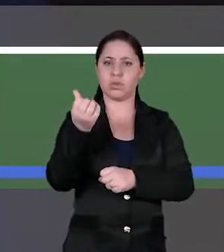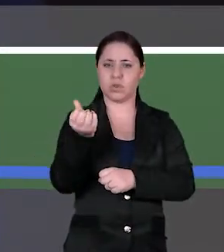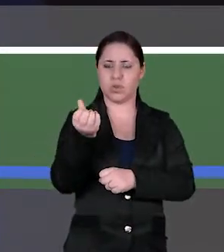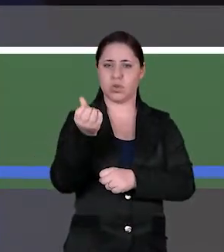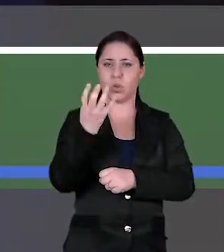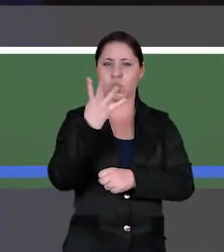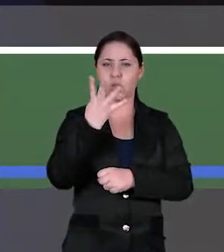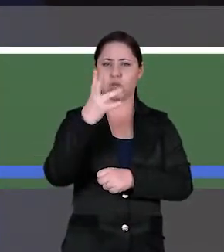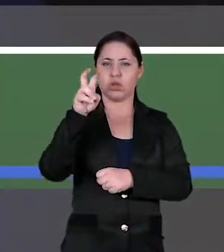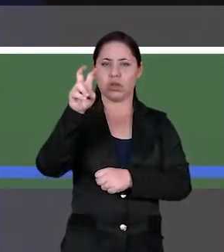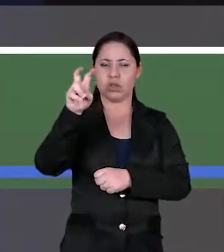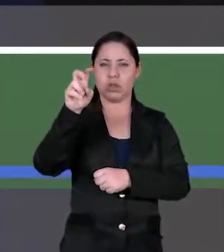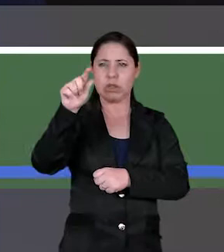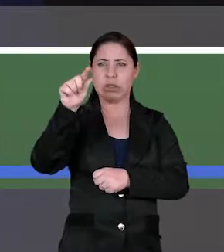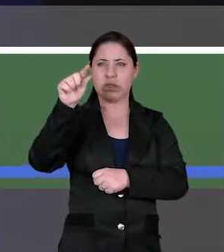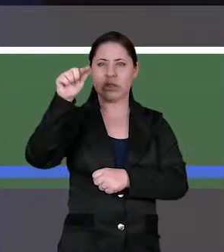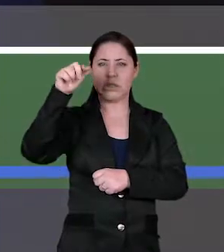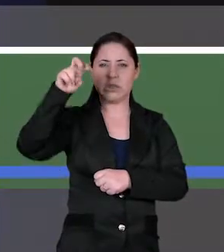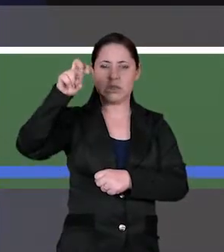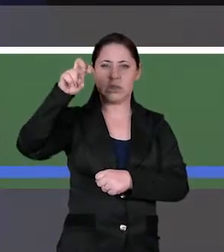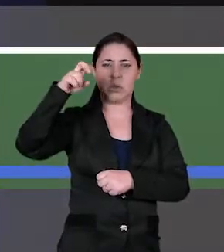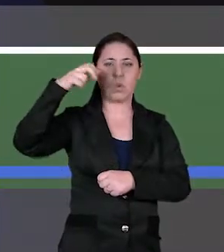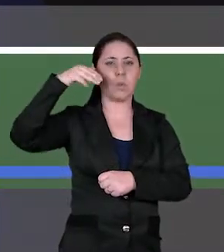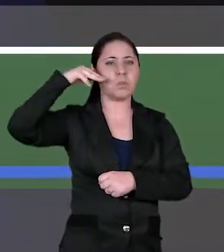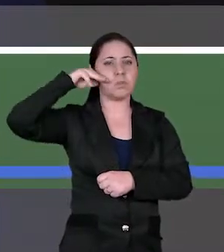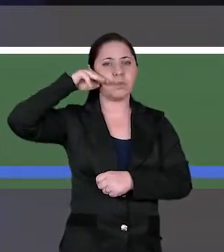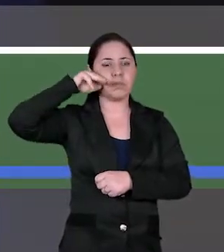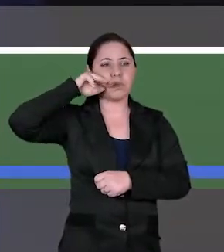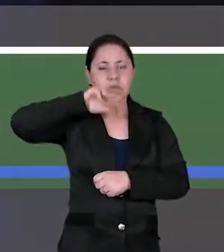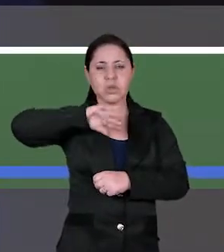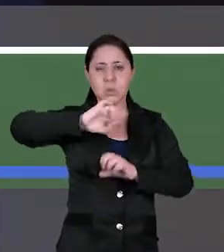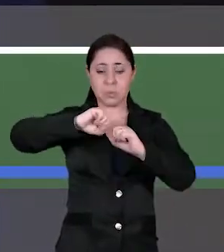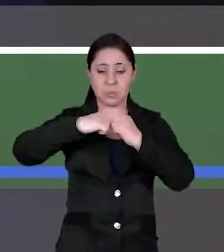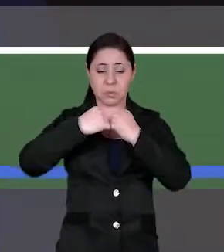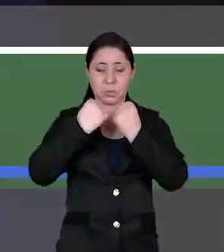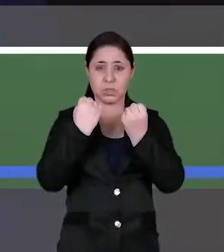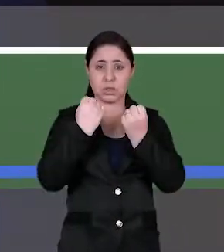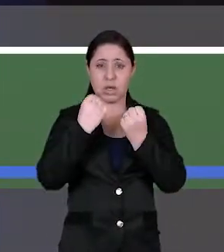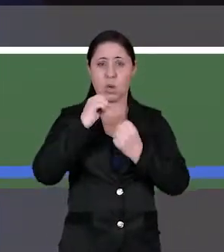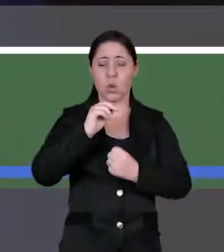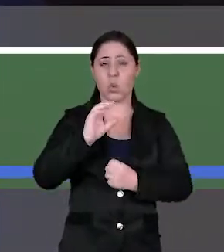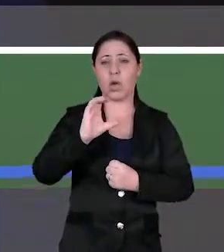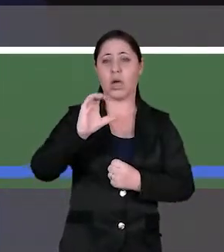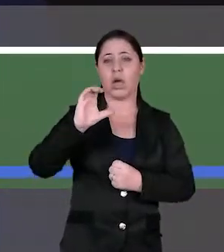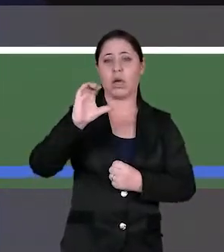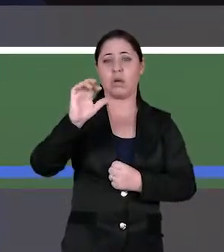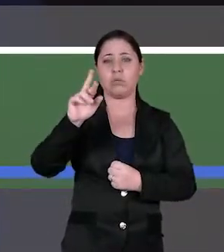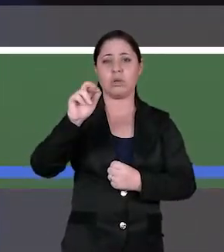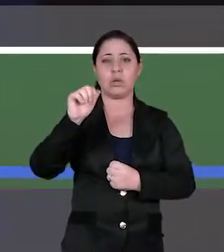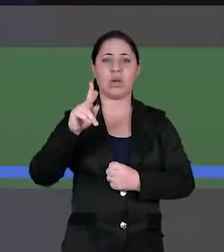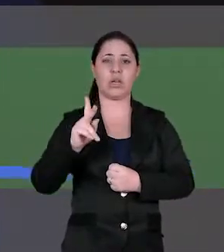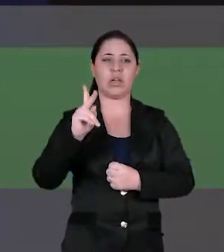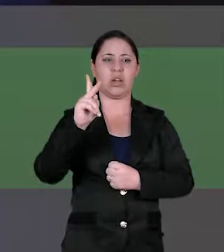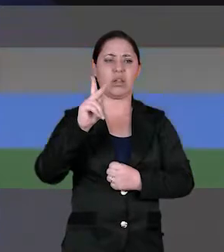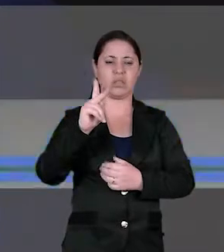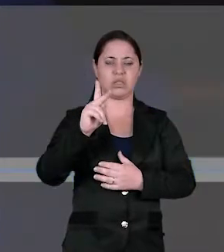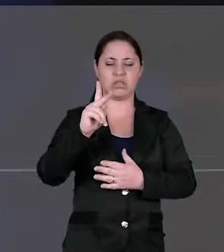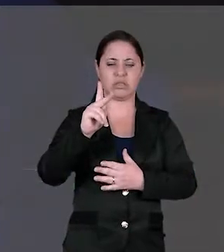que de um governo anterior, a nível de União, disse o seguinte: se não me engano, em 2016, disse que tinha